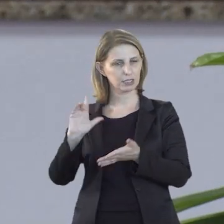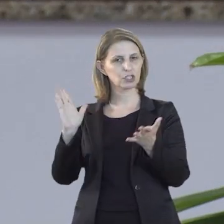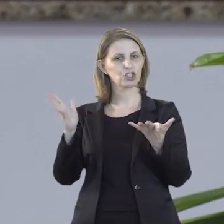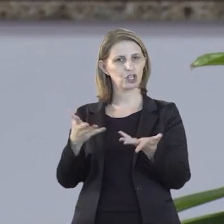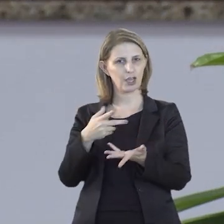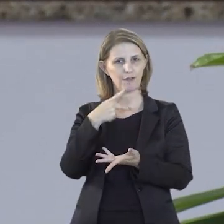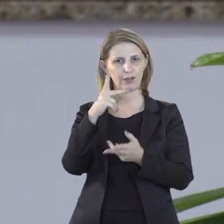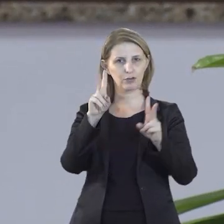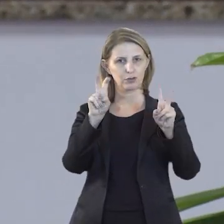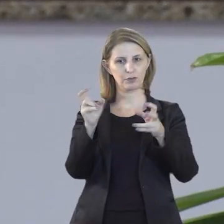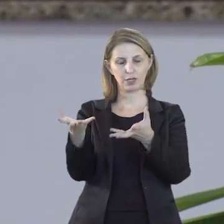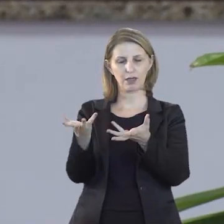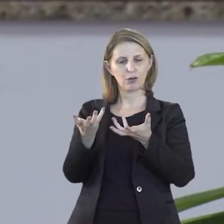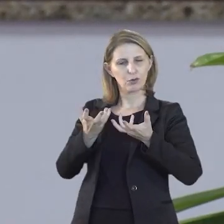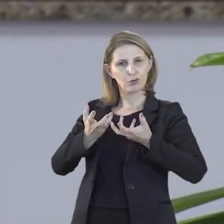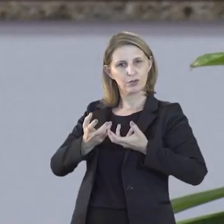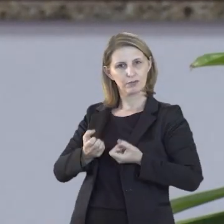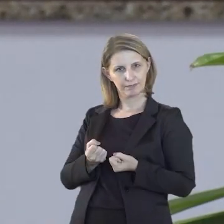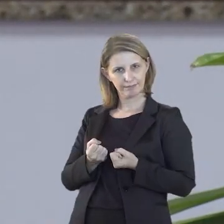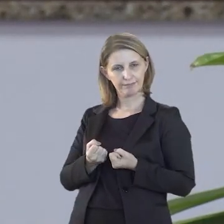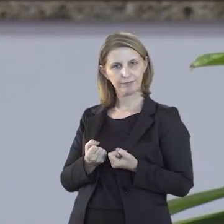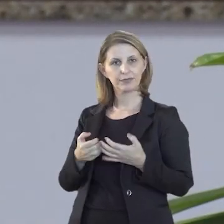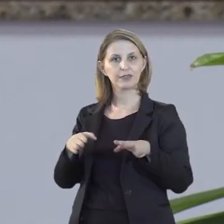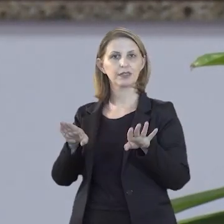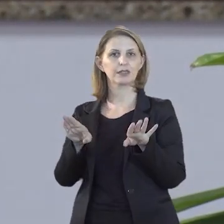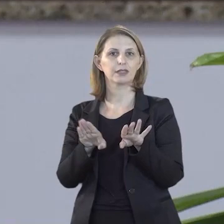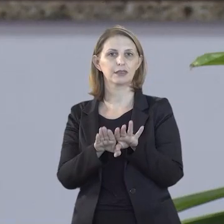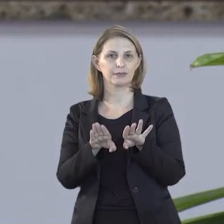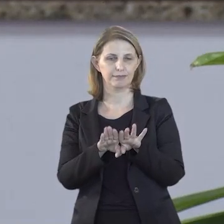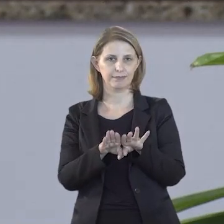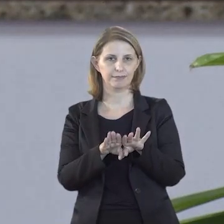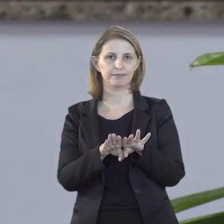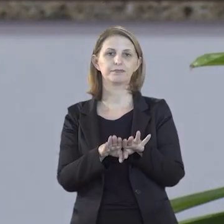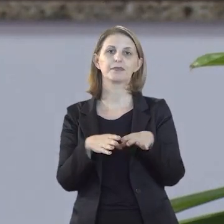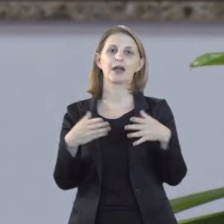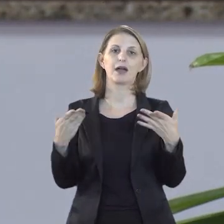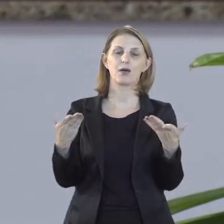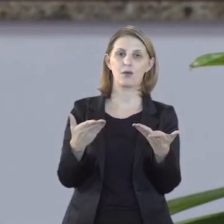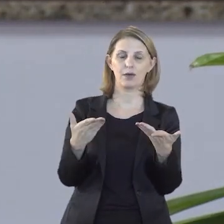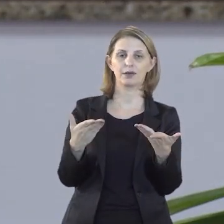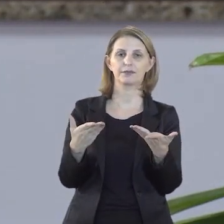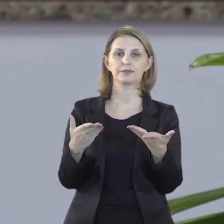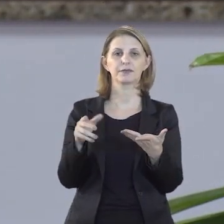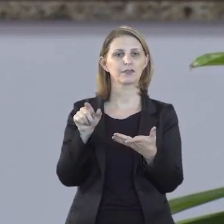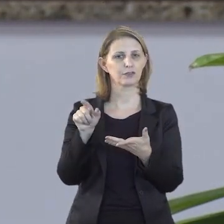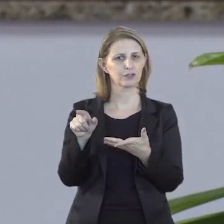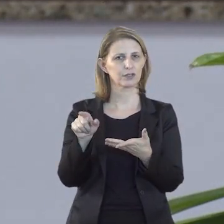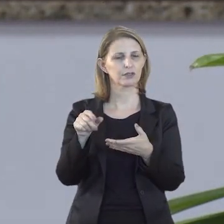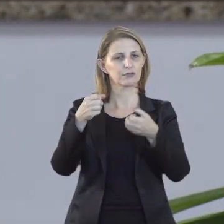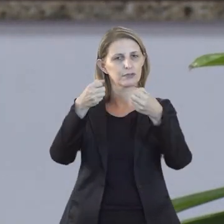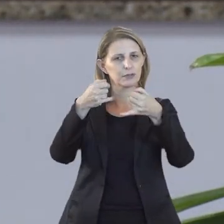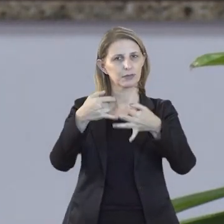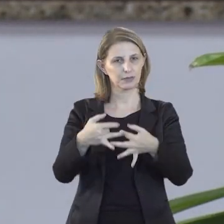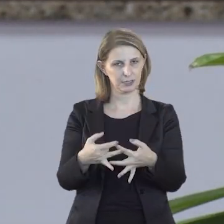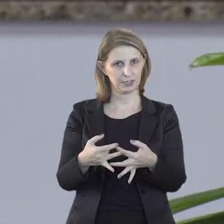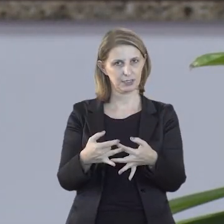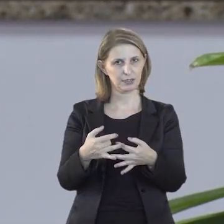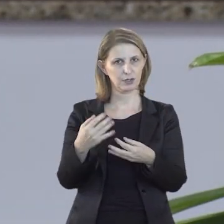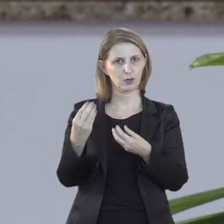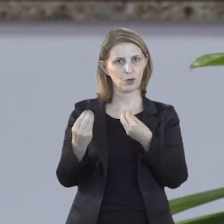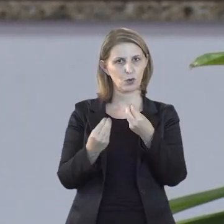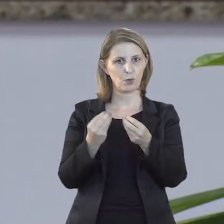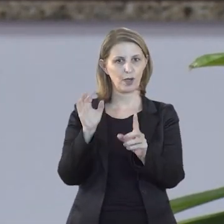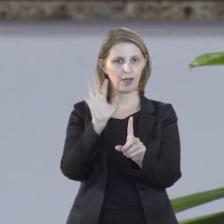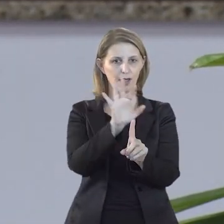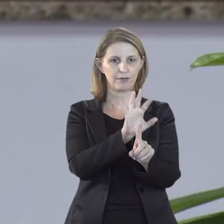anterior, onde a gente abordou a questão do acolhimento e também do se acolher. E aí, hoje a gente queria que você discorresse um